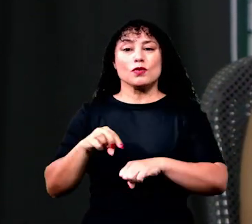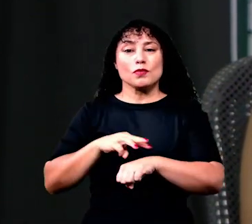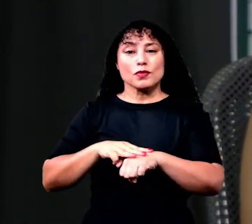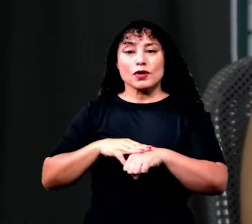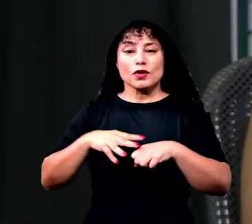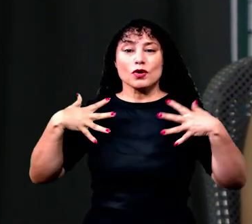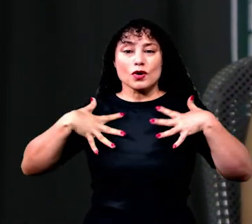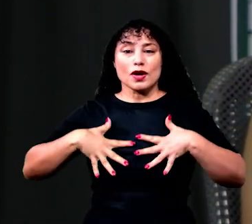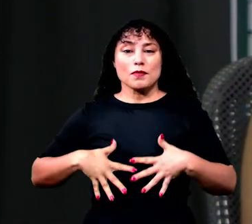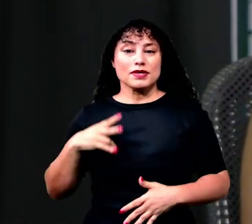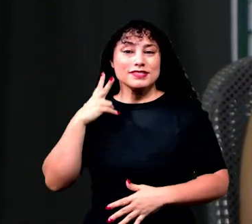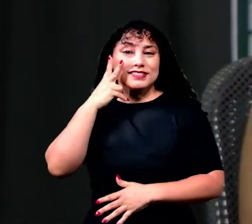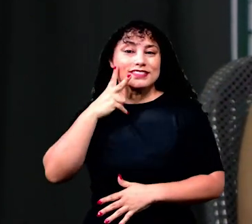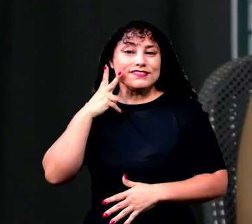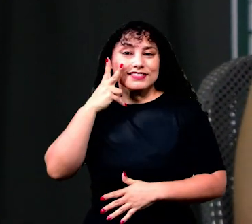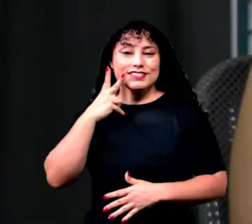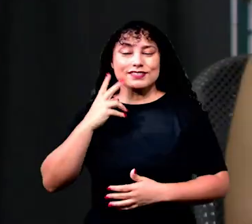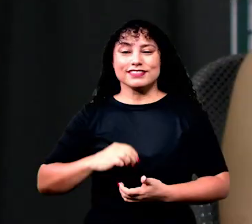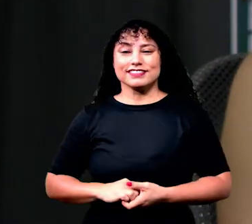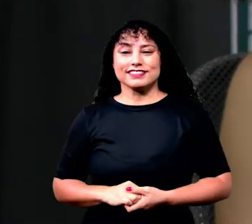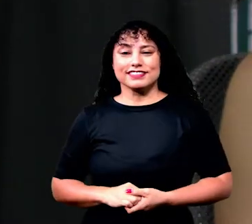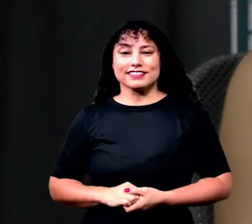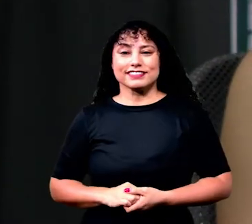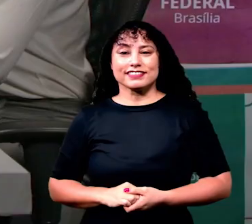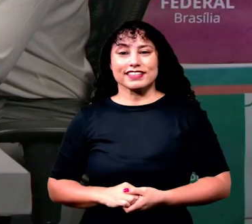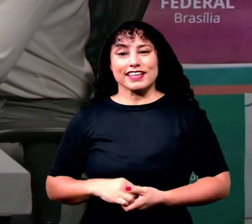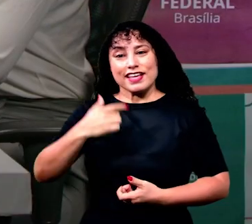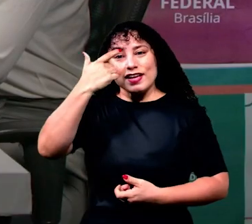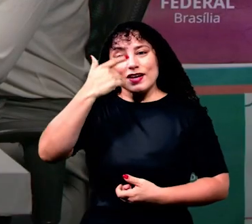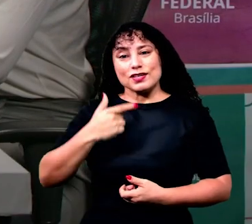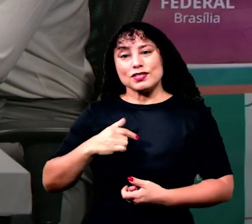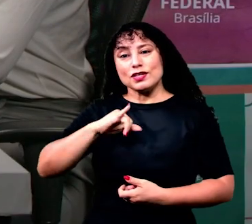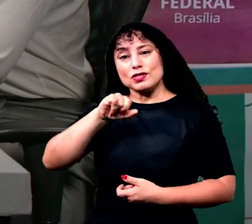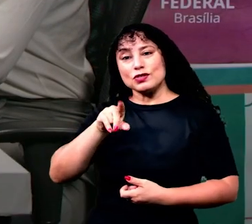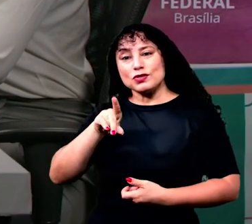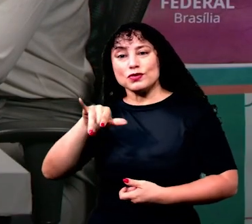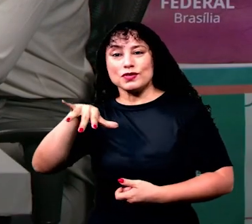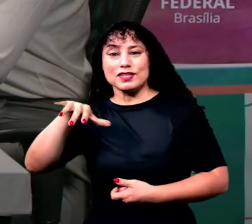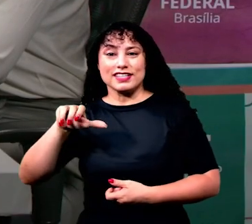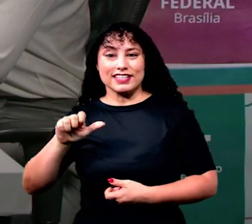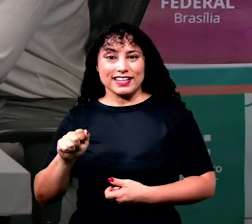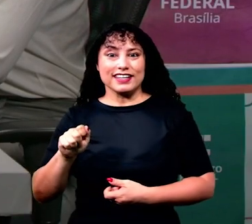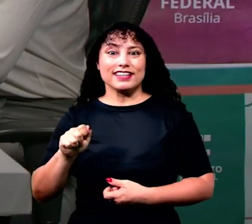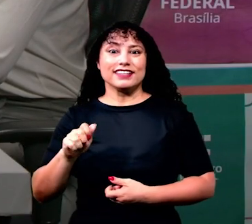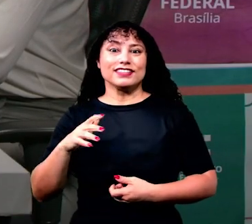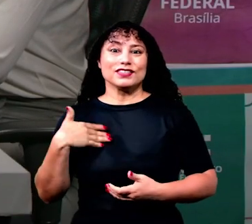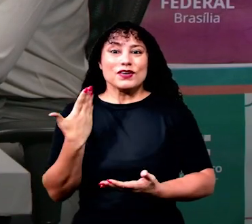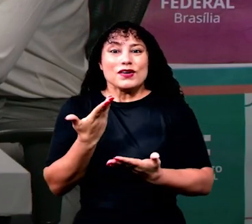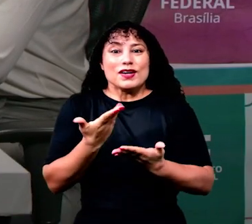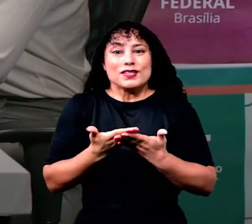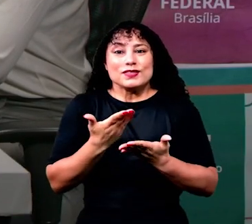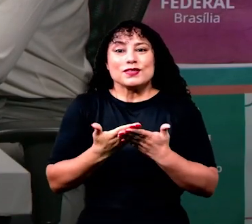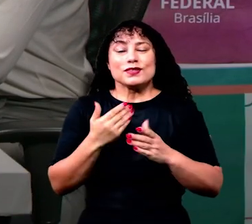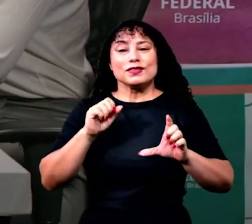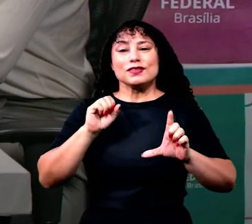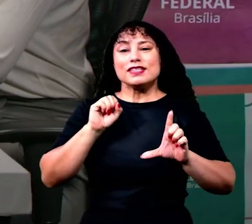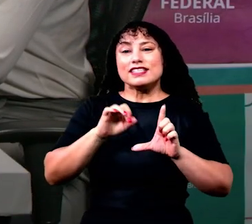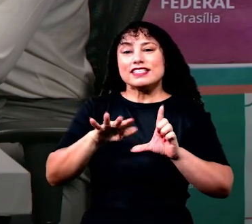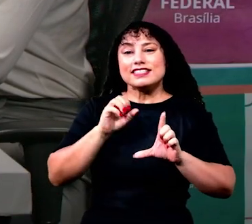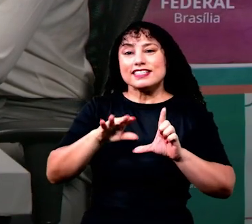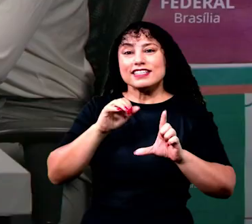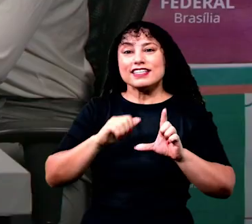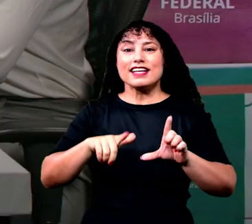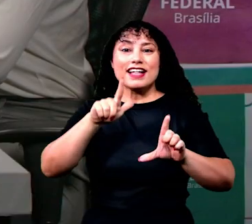uma camiseta vinho. E aí, eu sou a Júlia Evelyn Camargo Rodrigues, estudante de licenciaturas